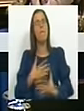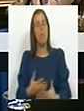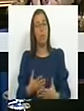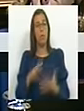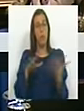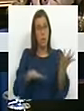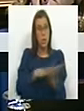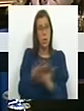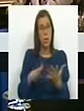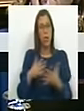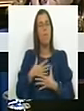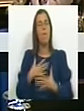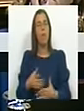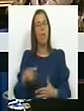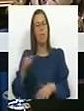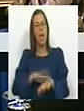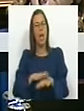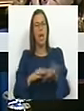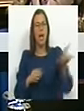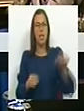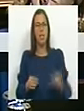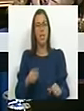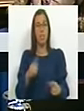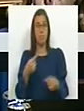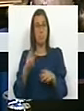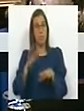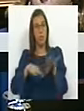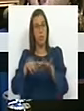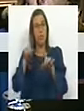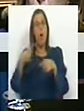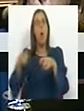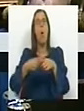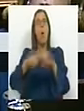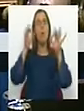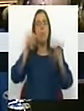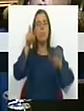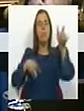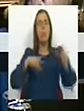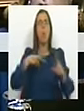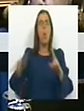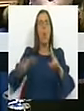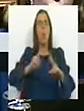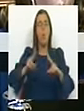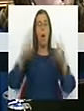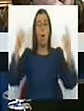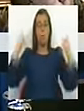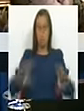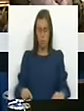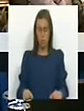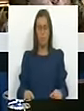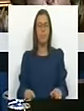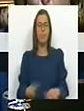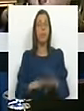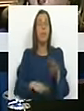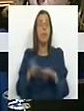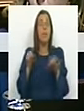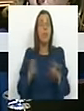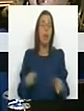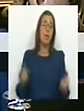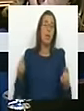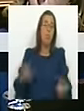da geringonça para fazer a vontade da extrema-esquerda que vos move, ou é o interesse dos portugueses, quando apenas e só fazem